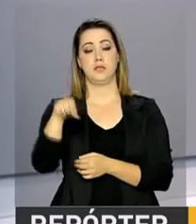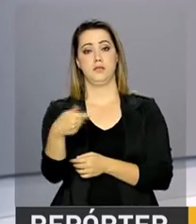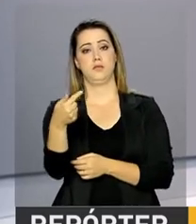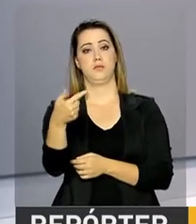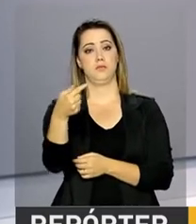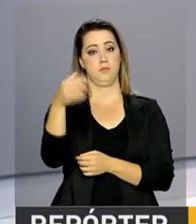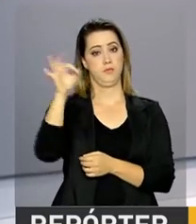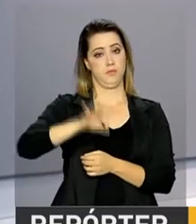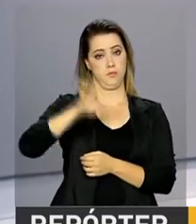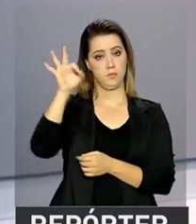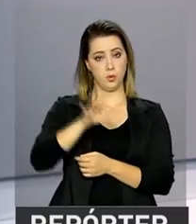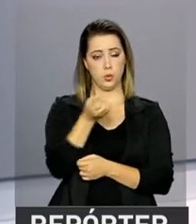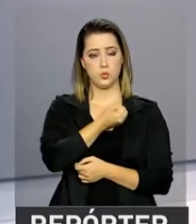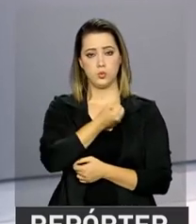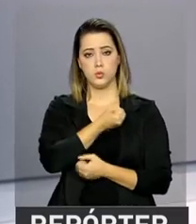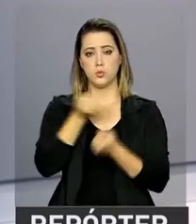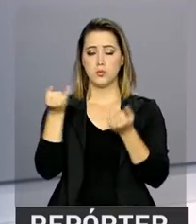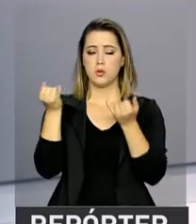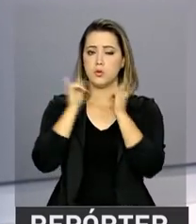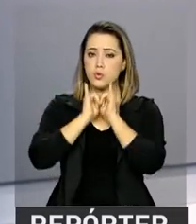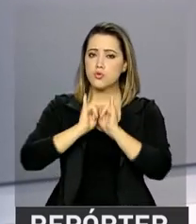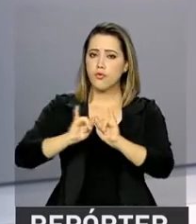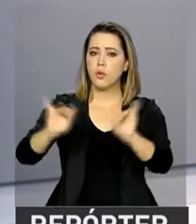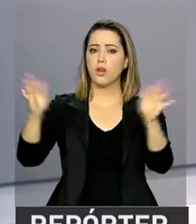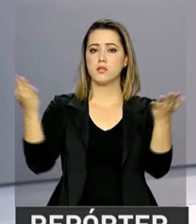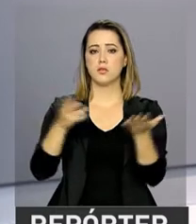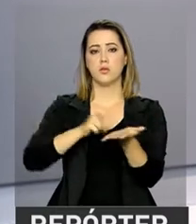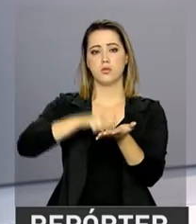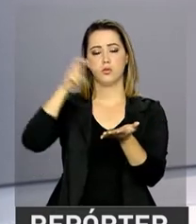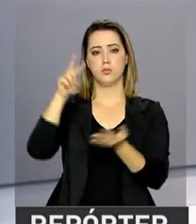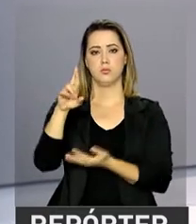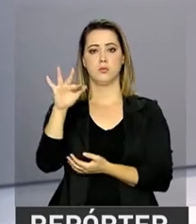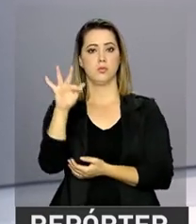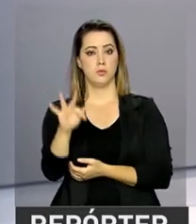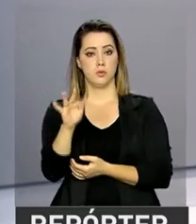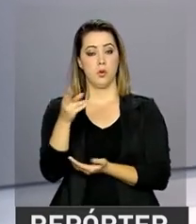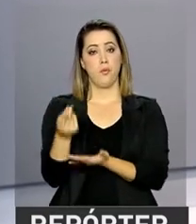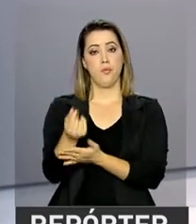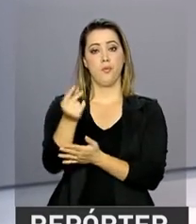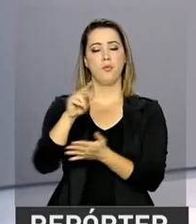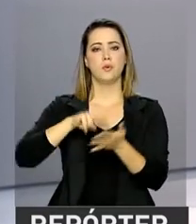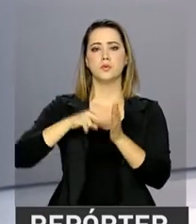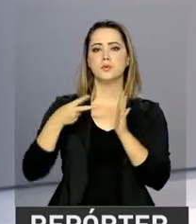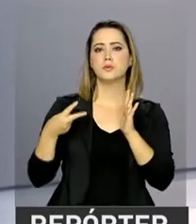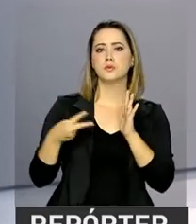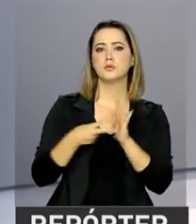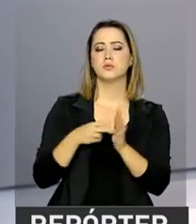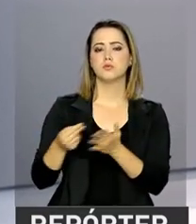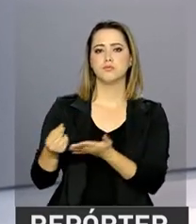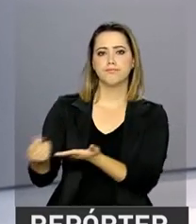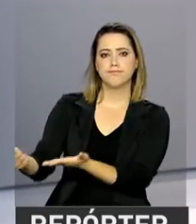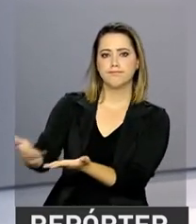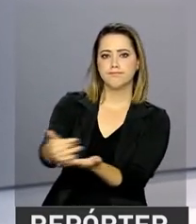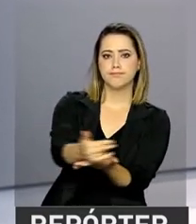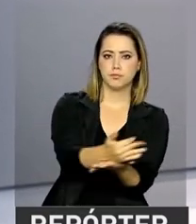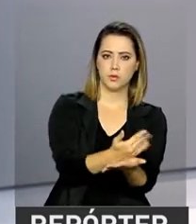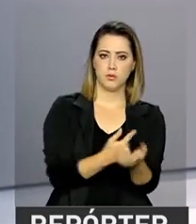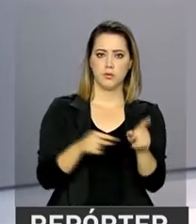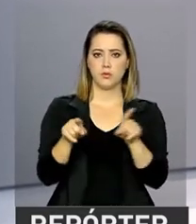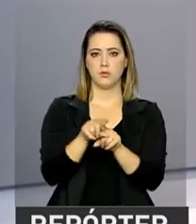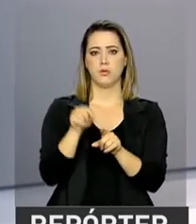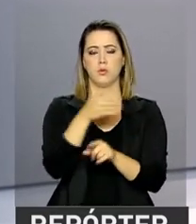cento os números foram divulgados agora pela manhã pela receita federal o valor se refere à receita com impostos contribuições